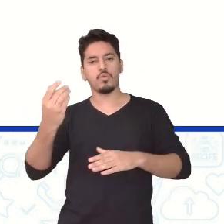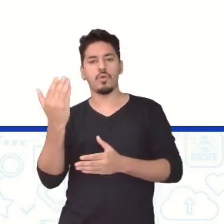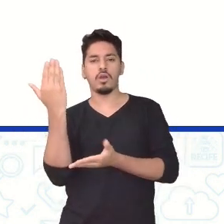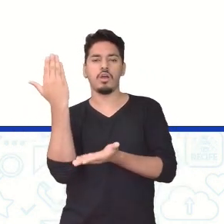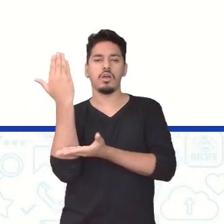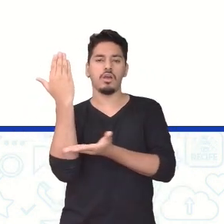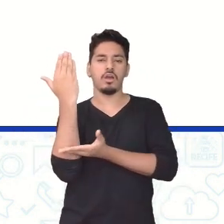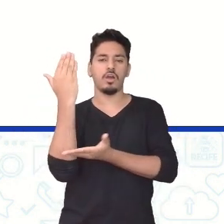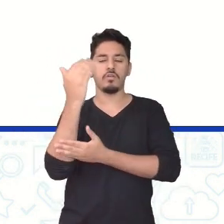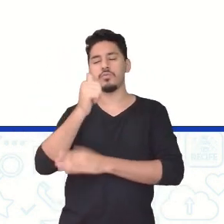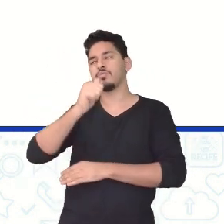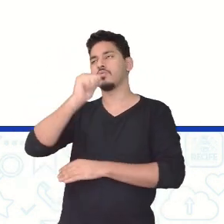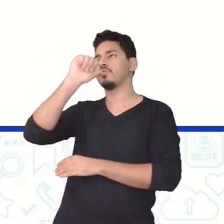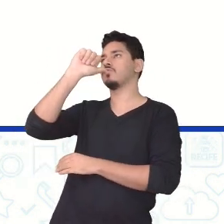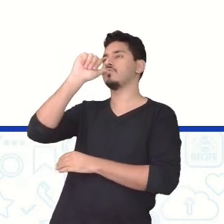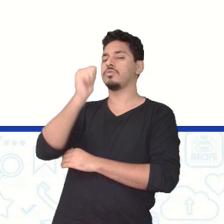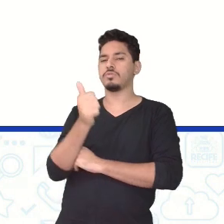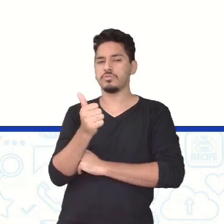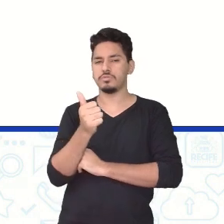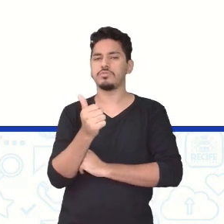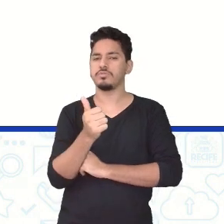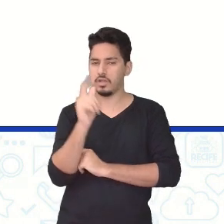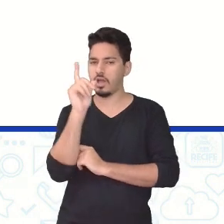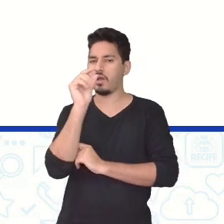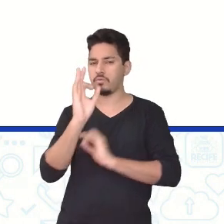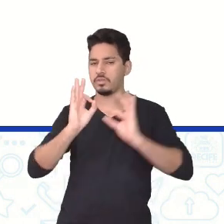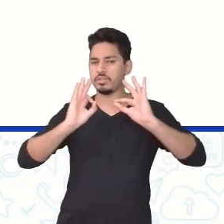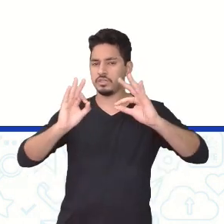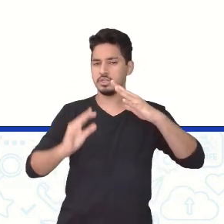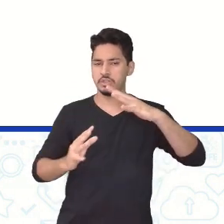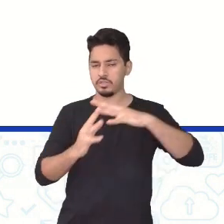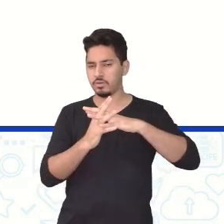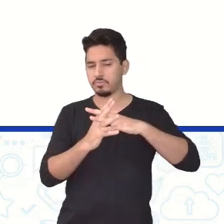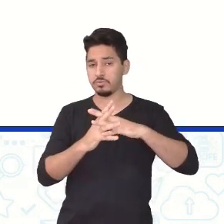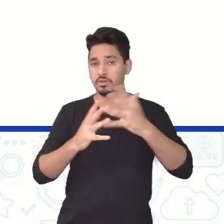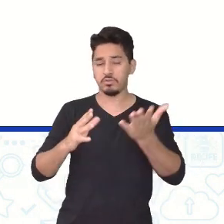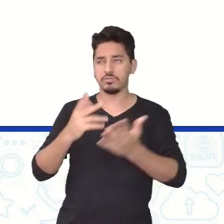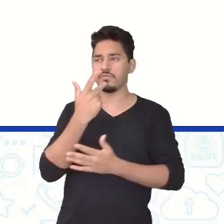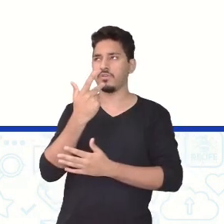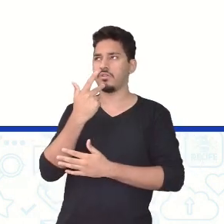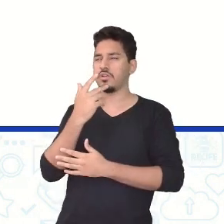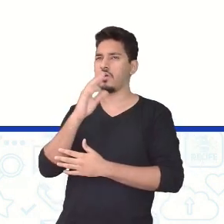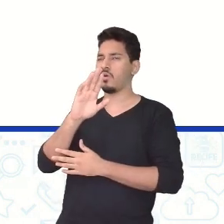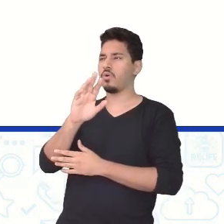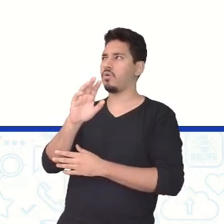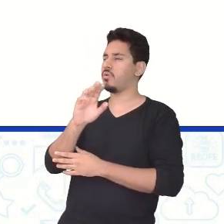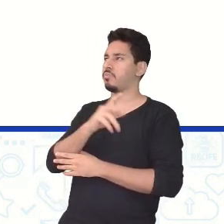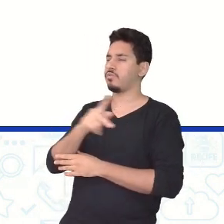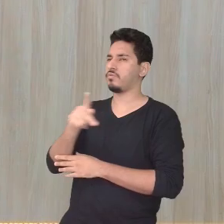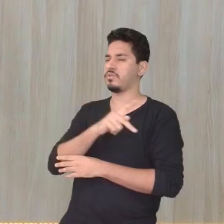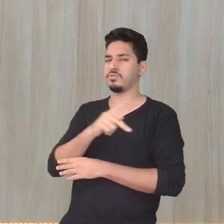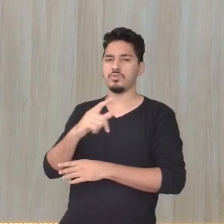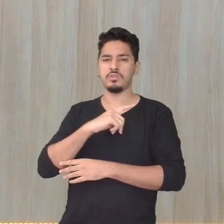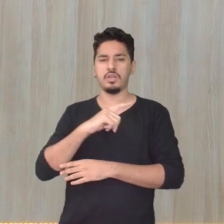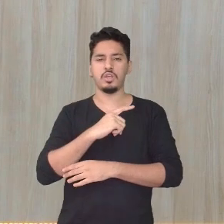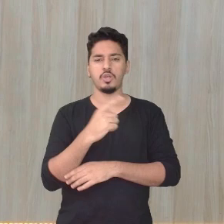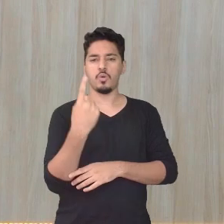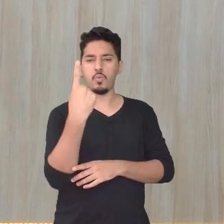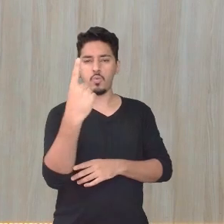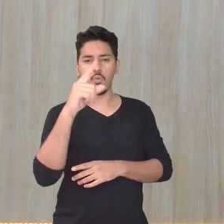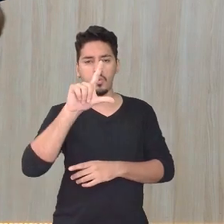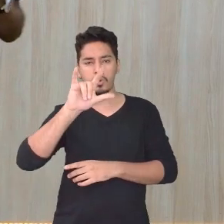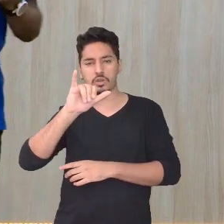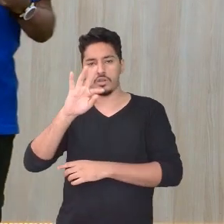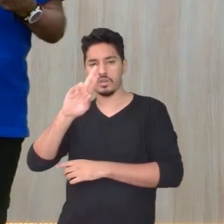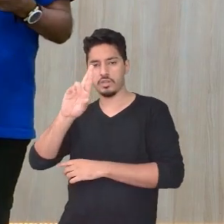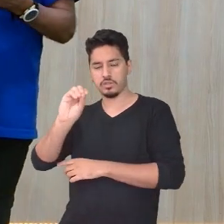água, eita, aguinha massa, top. E aí você diz assim, Ricardinho, apareceu ali 1 litro.